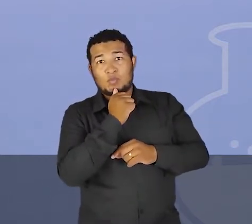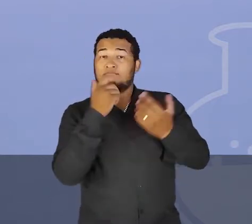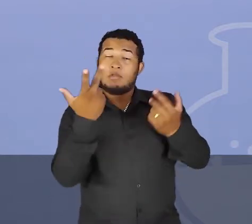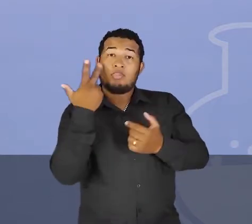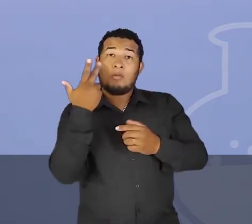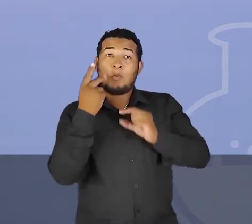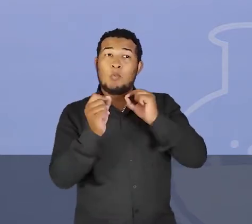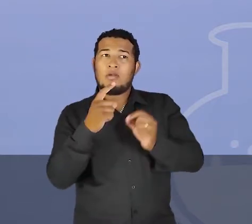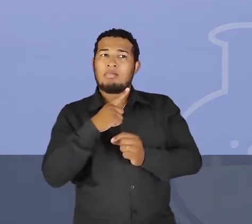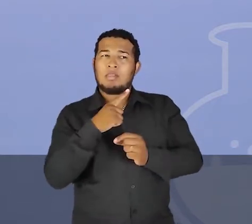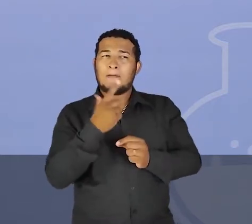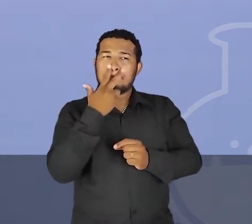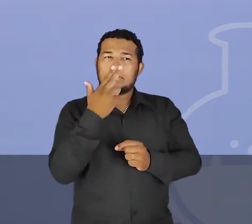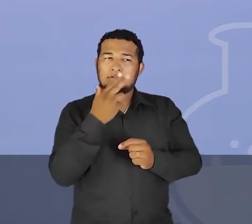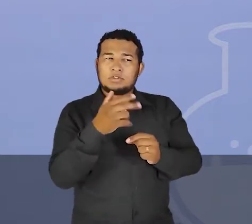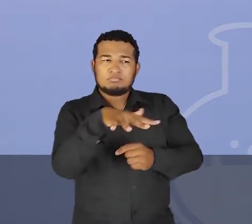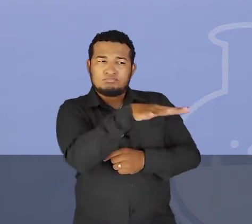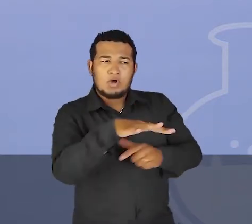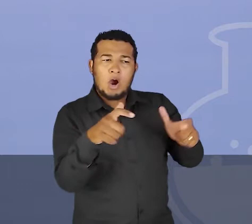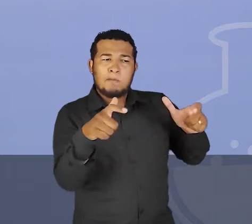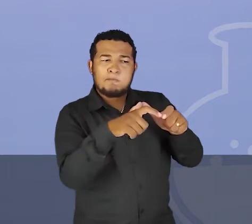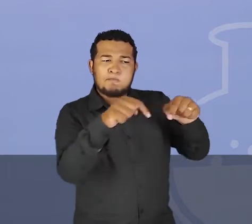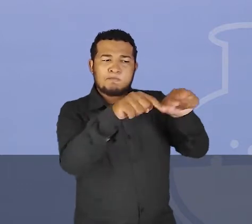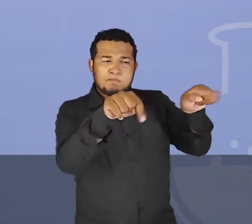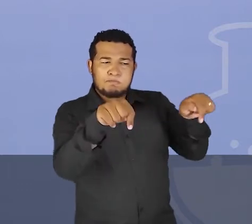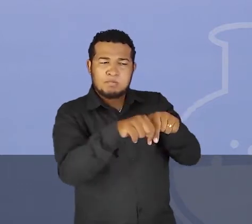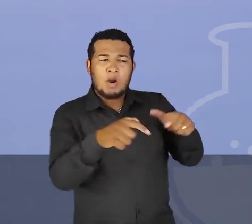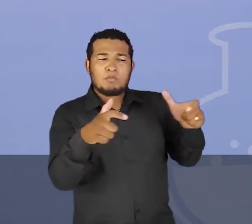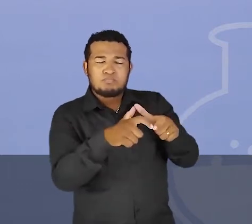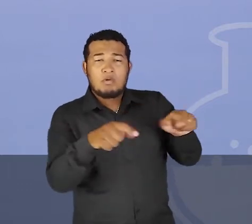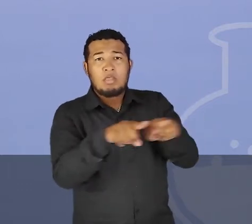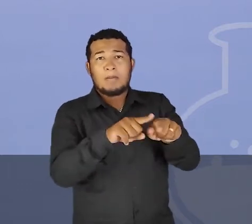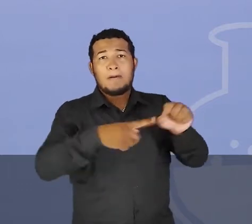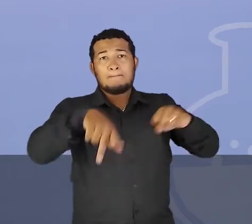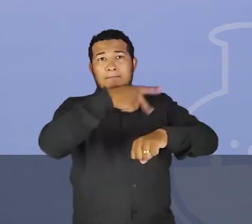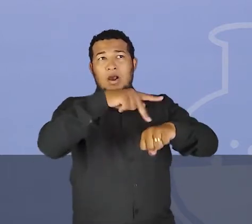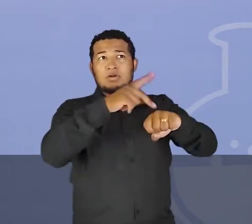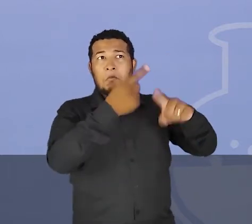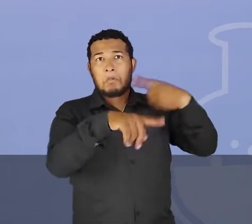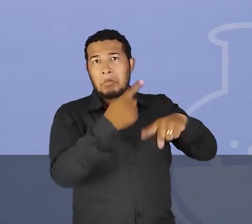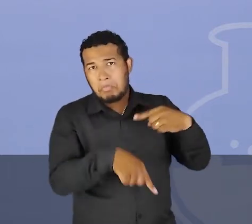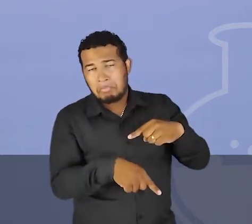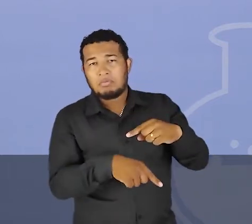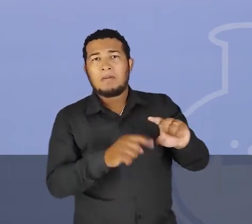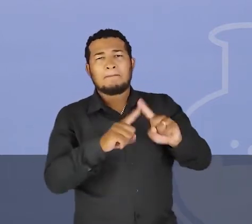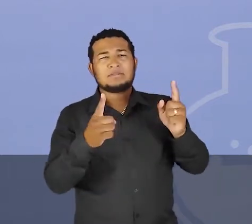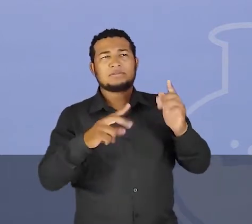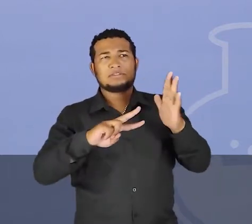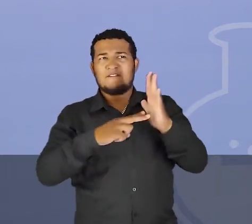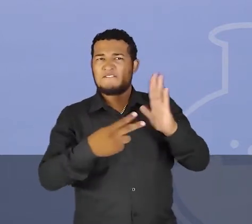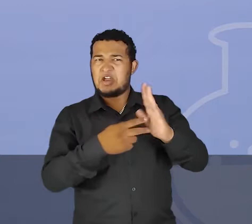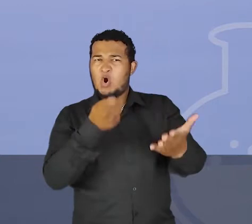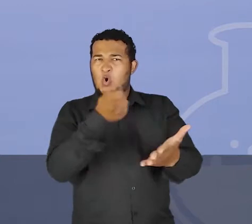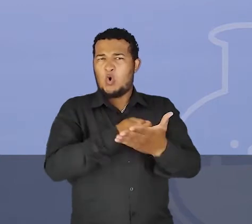ela é feita em pequenas propriedades e em países menos desenvolvidos. Mas isso não significa uma